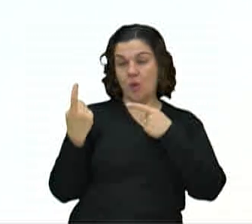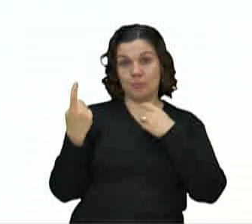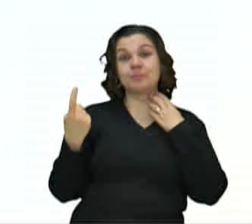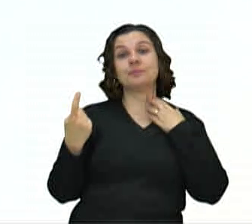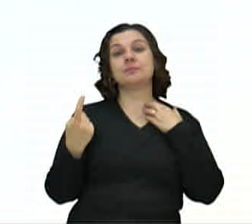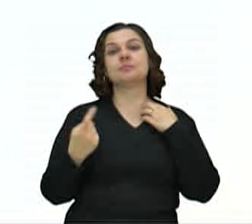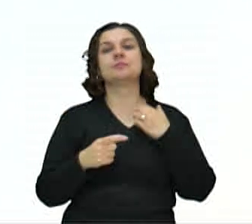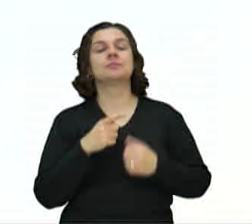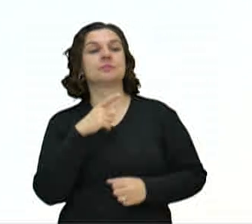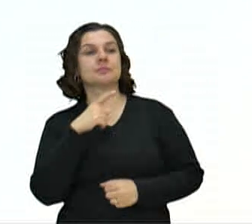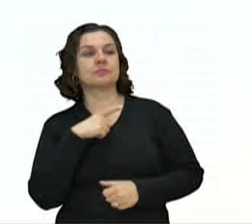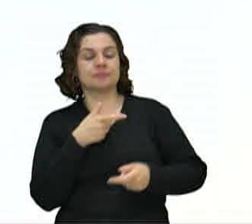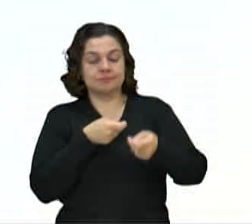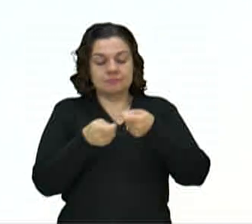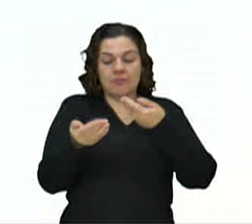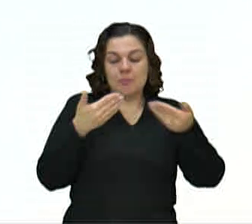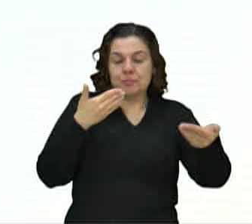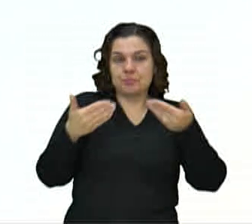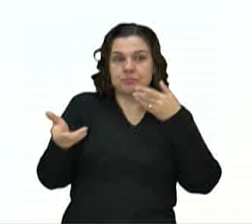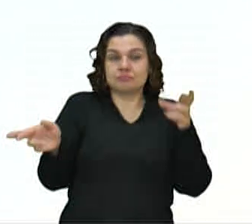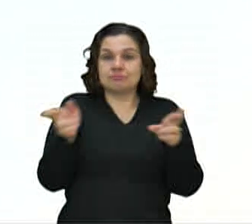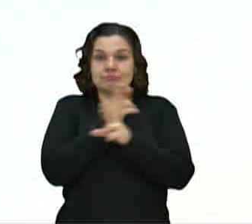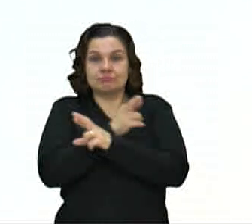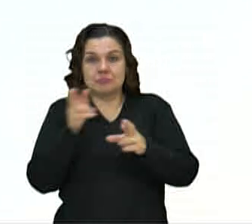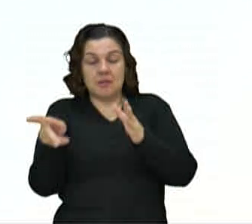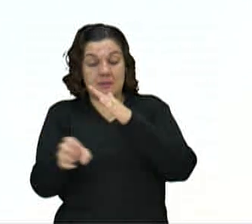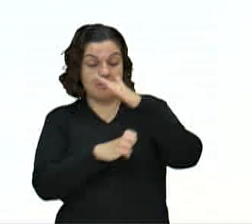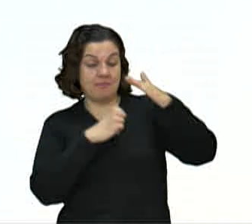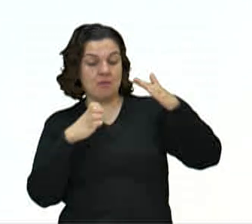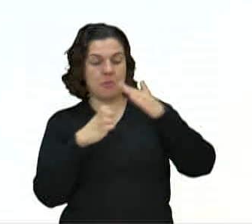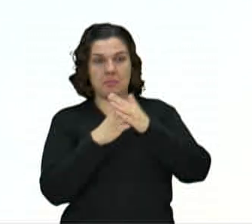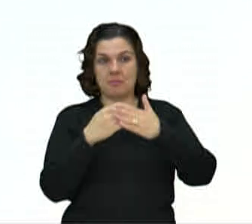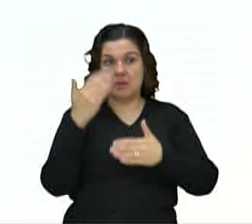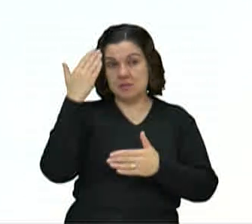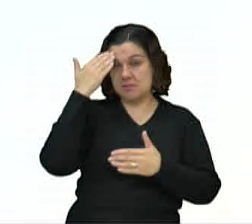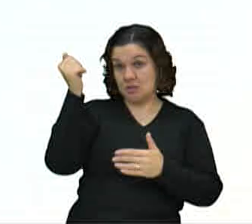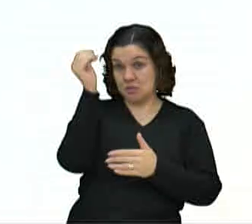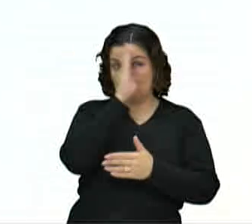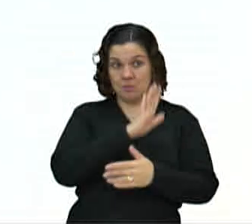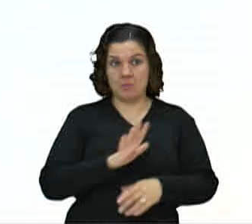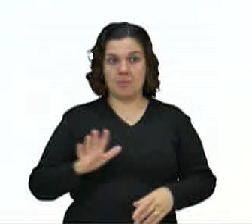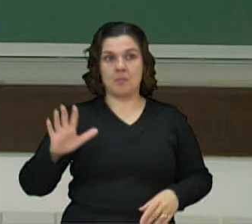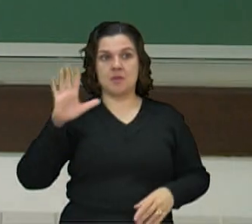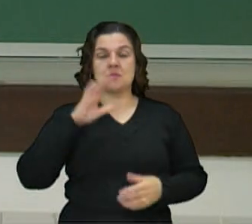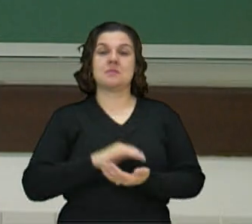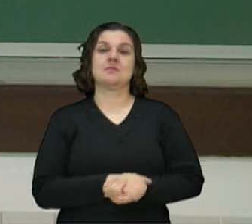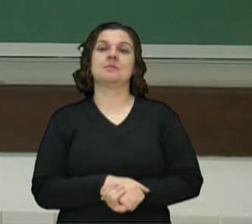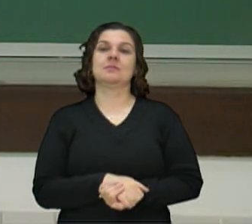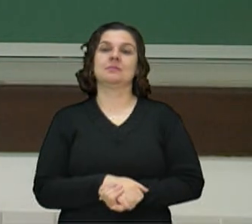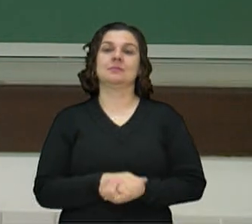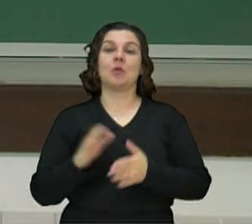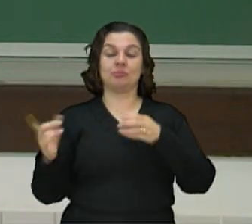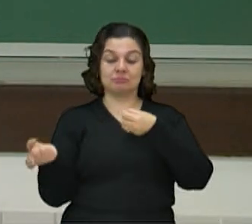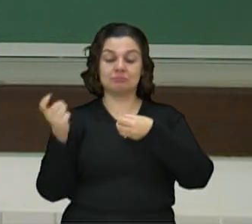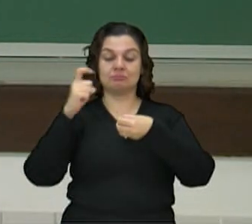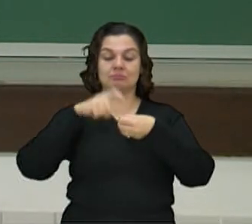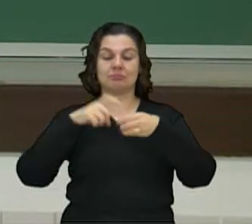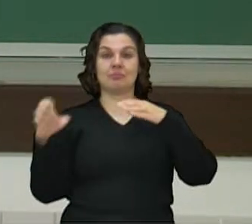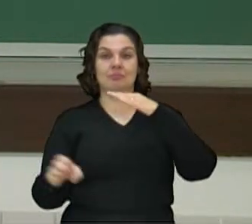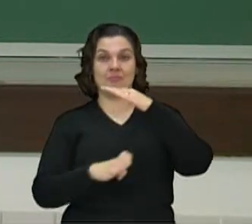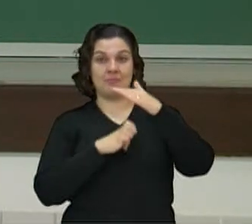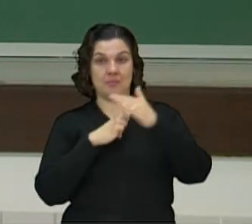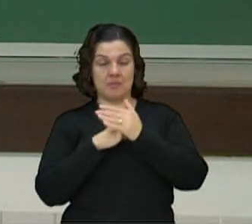Brasil, onde são negociadas as ações das principais empresas do Brasil na Bolsa de Valores de São